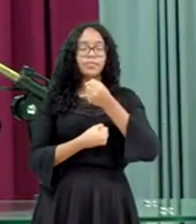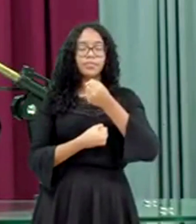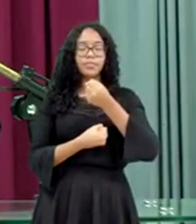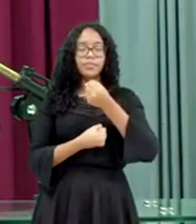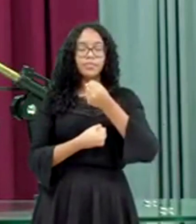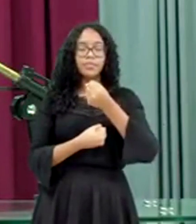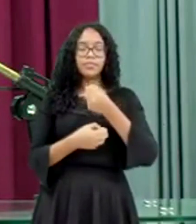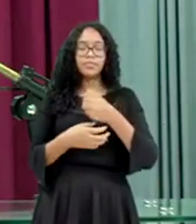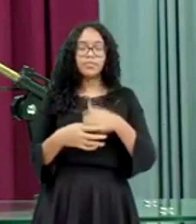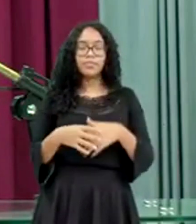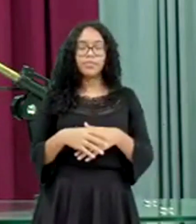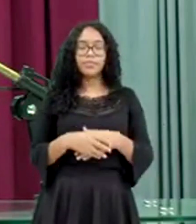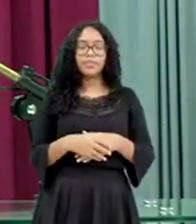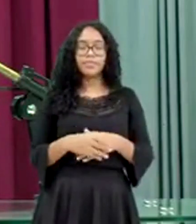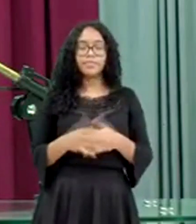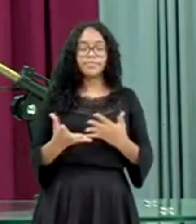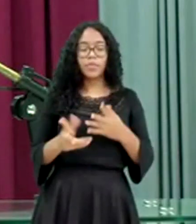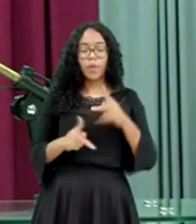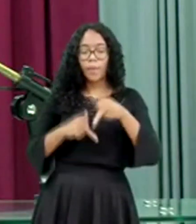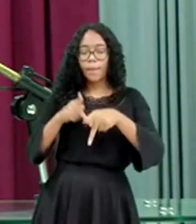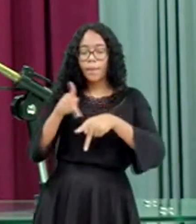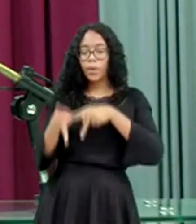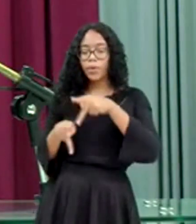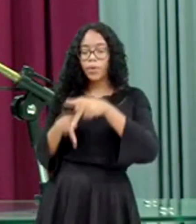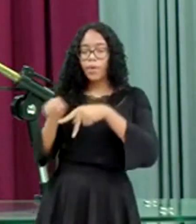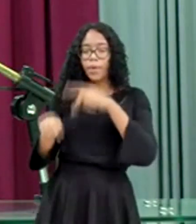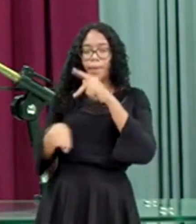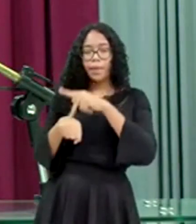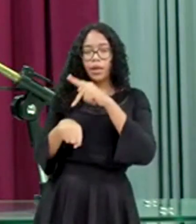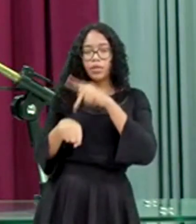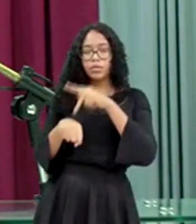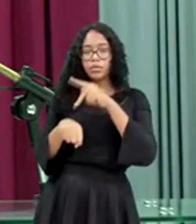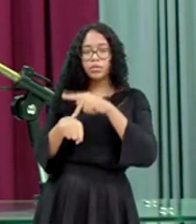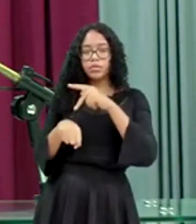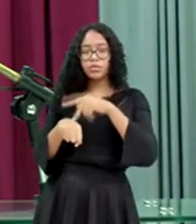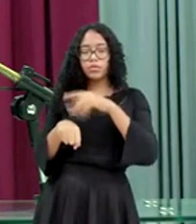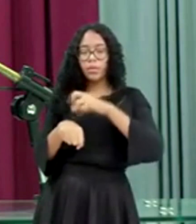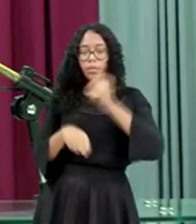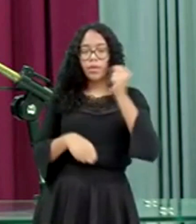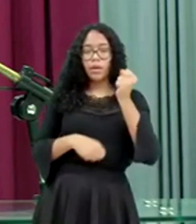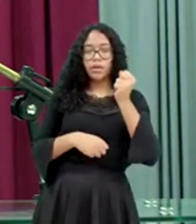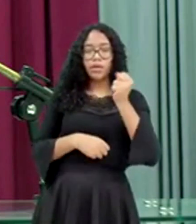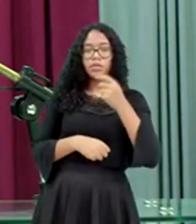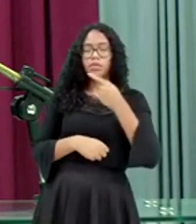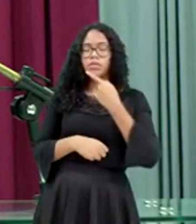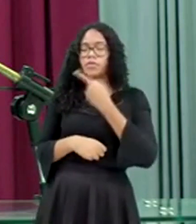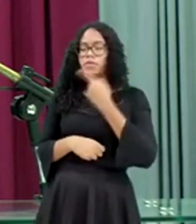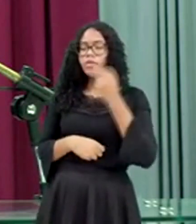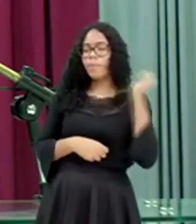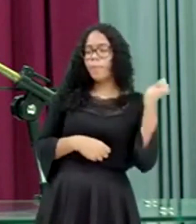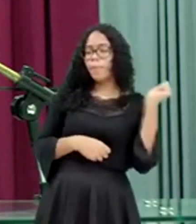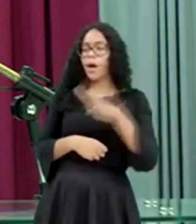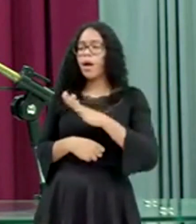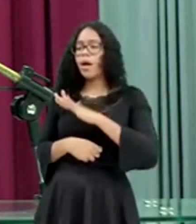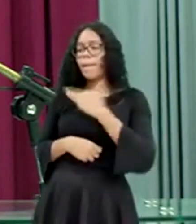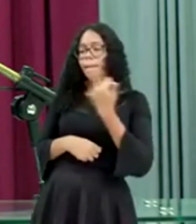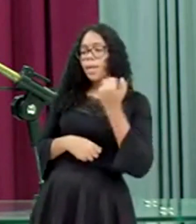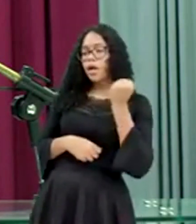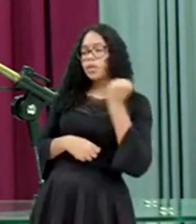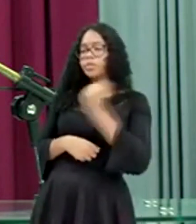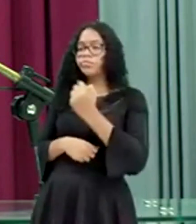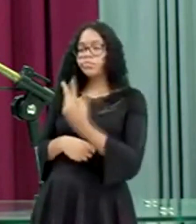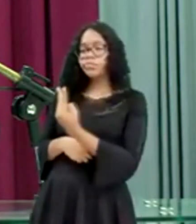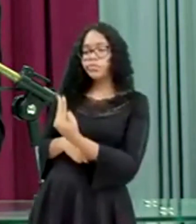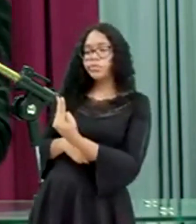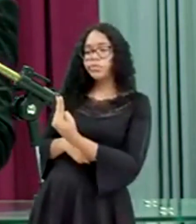O povo pegou em pedras e disseram: vamos matar esses dois,